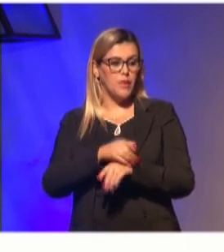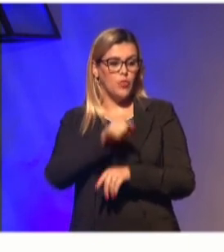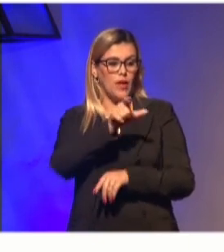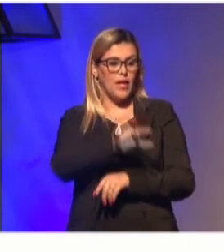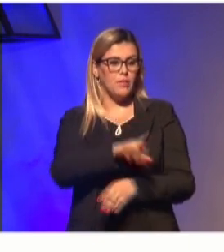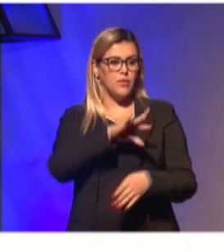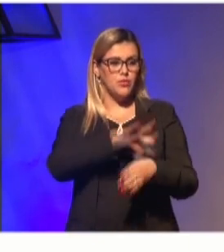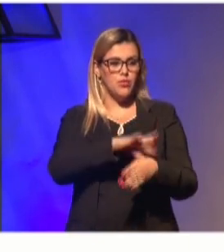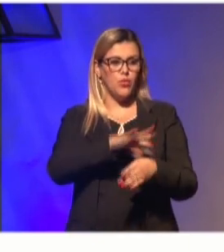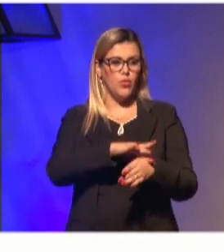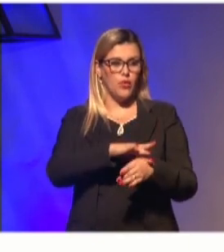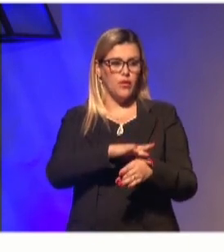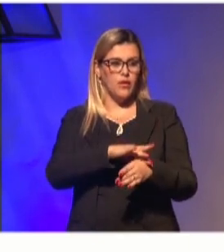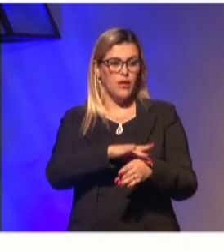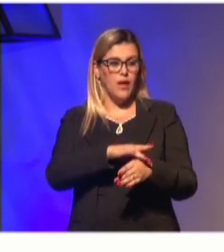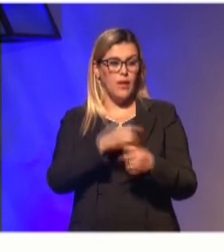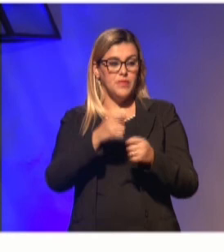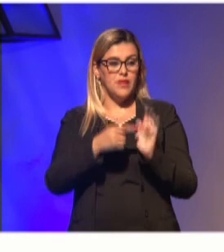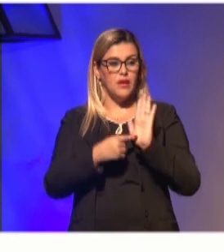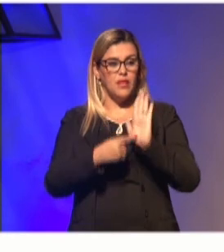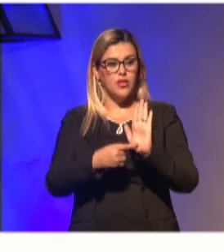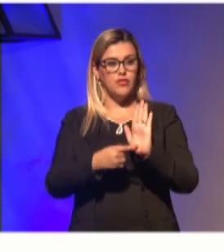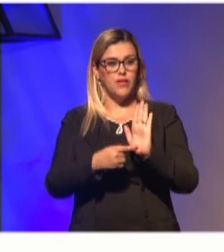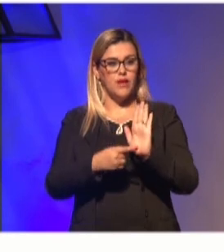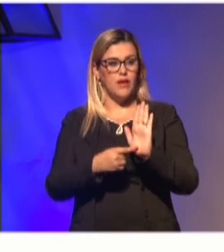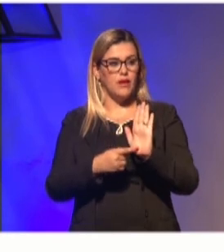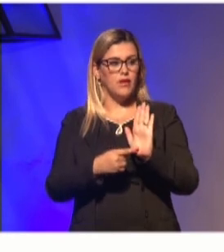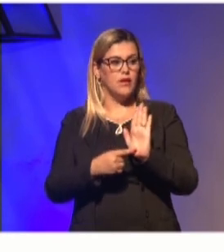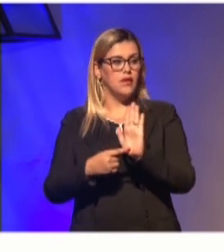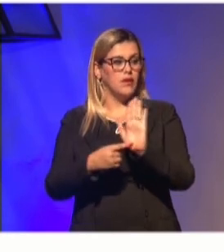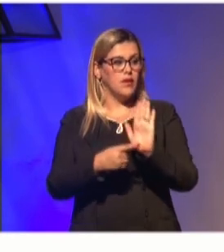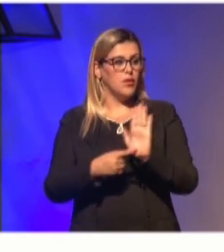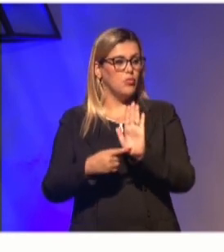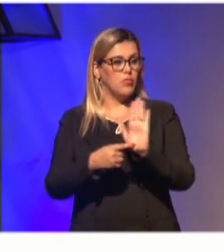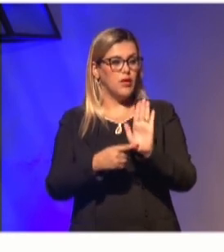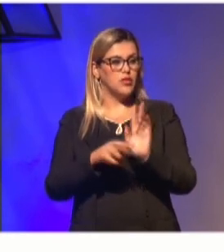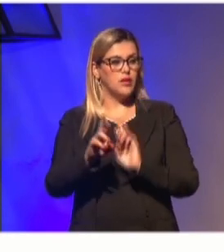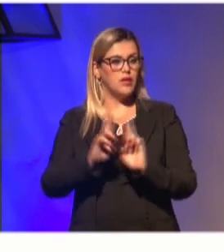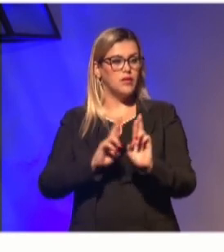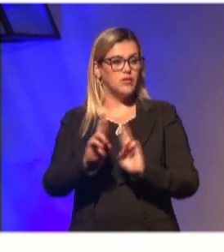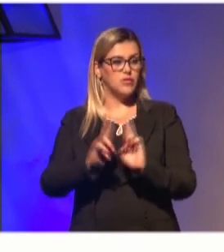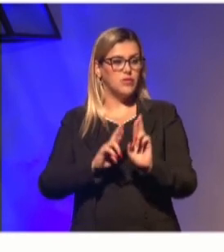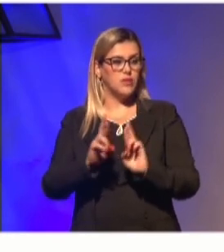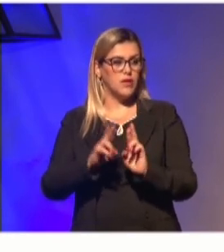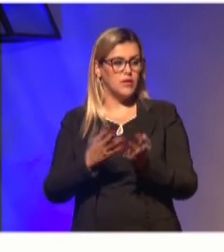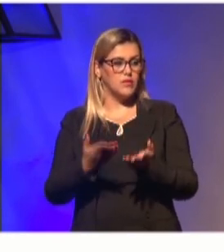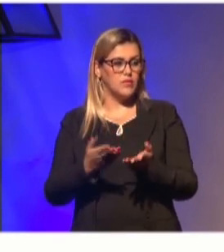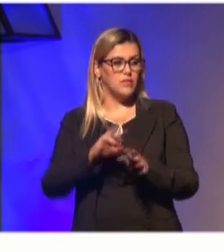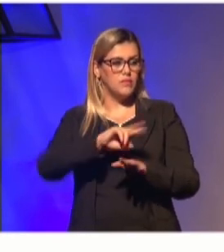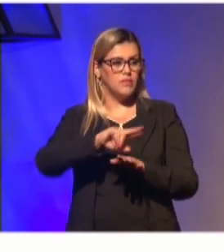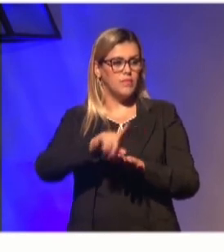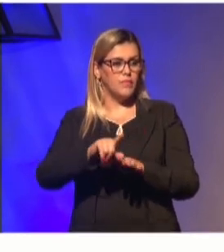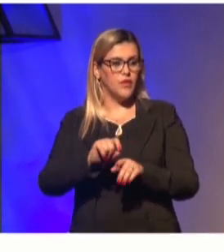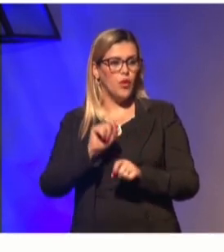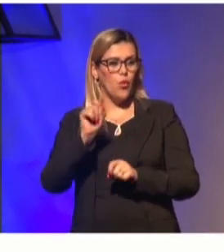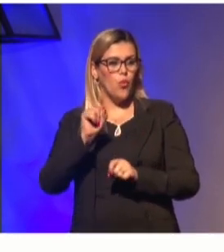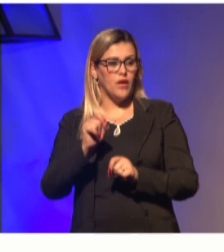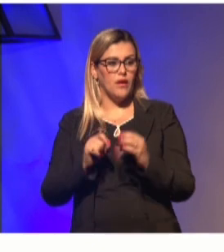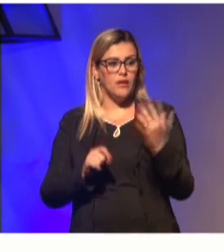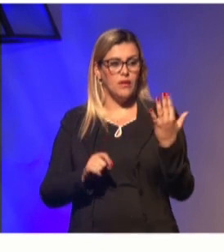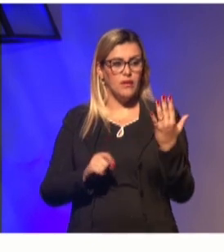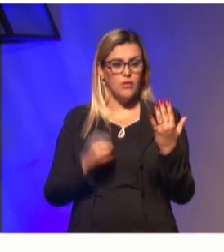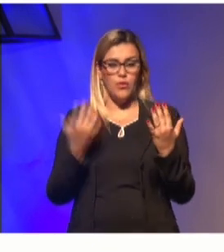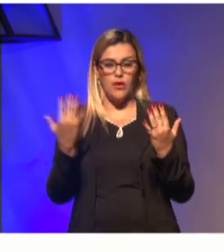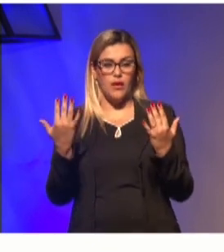Ele identificar imagens relacionadas aí a diferentes dominâncias, ou seja, o que é uma mão esquerda, o que é uma mão